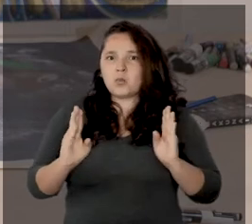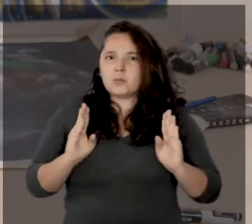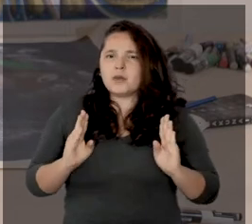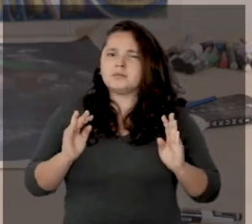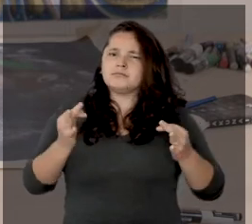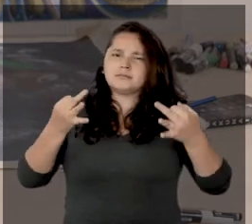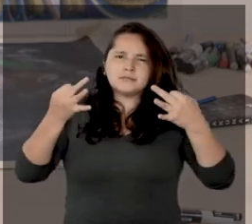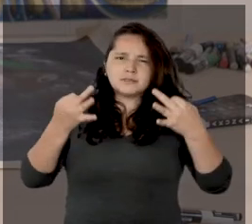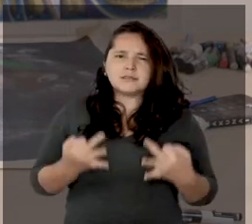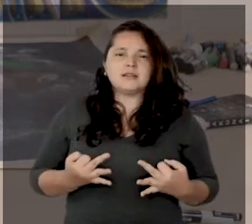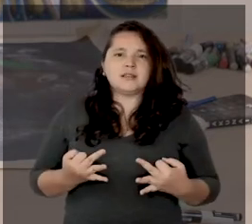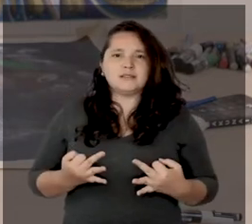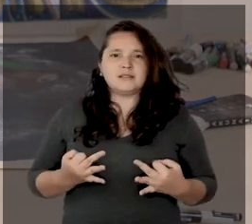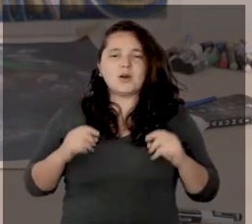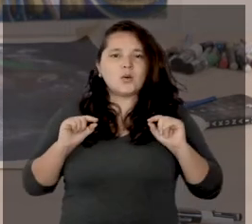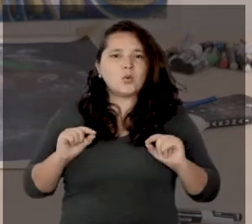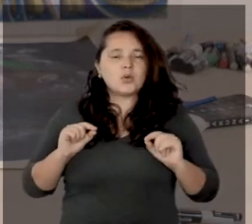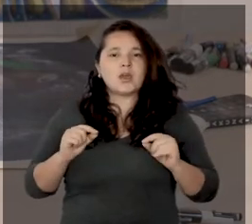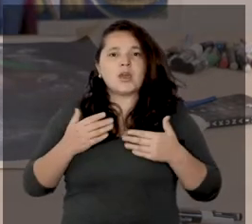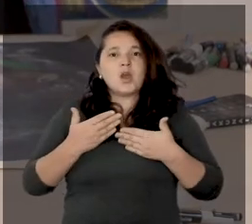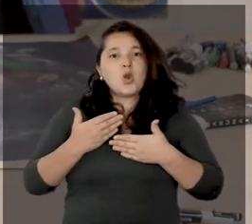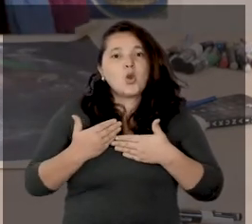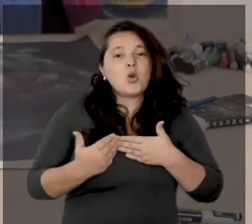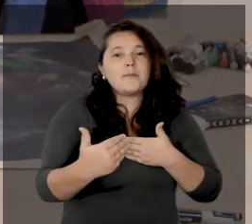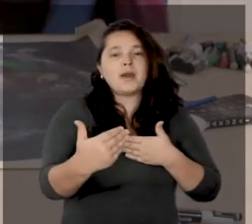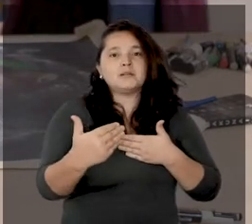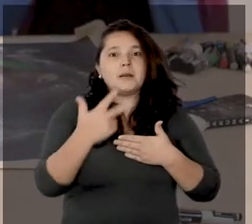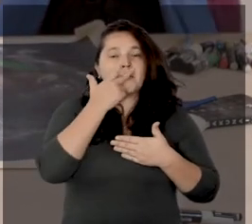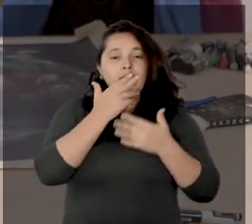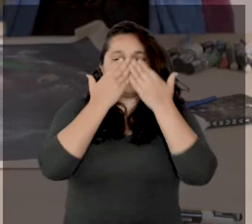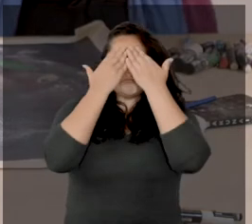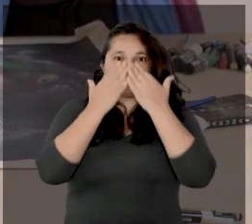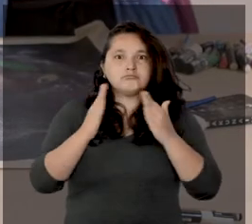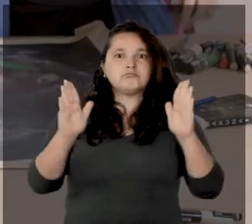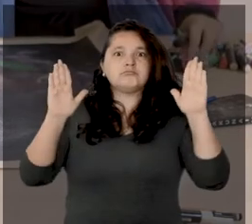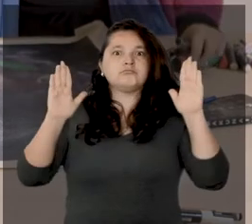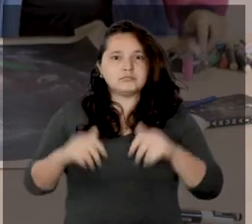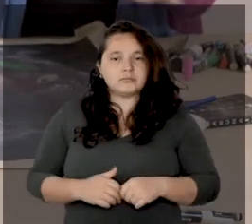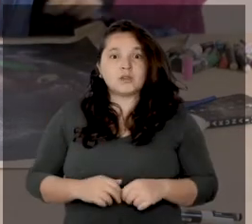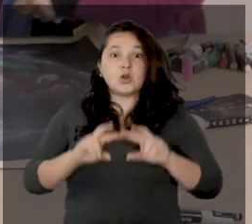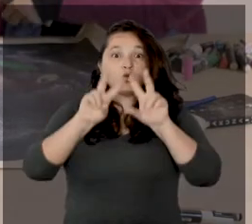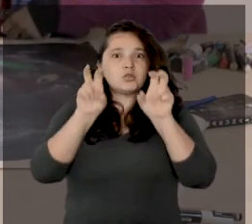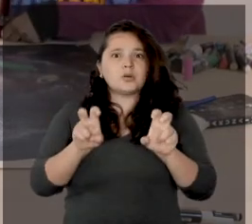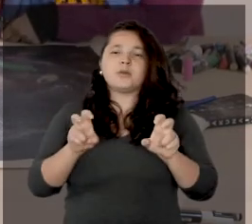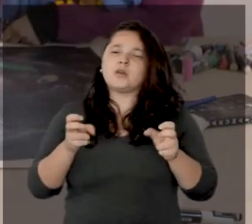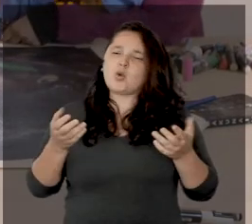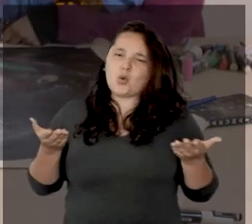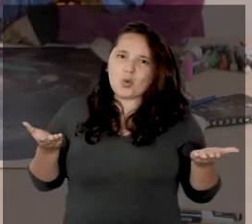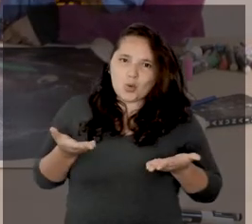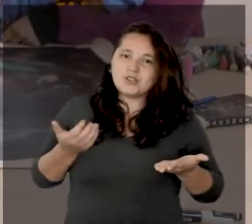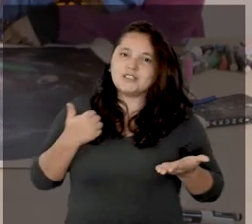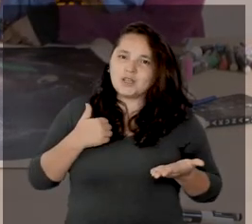abre-se, né, um campo no universo para essa questão que hoje eu já compreendo melhor, né? Então eu fiquei com aquela história na